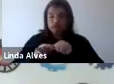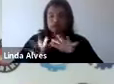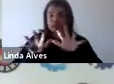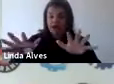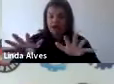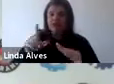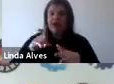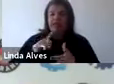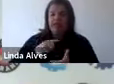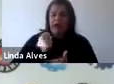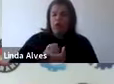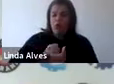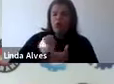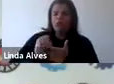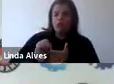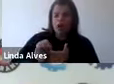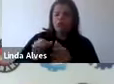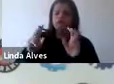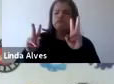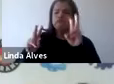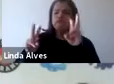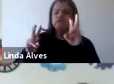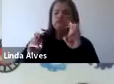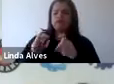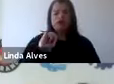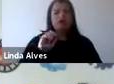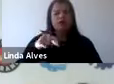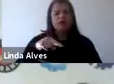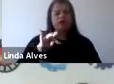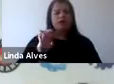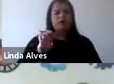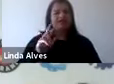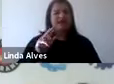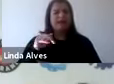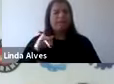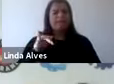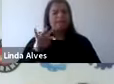de contratos nessa base. Então, é com você, doutor.